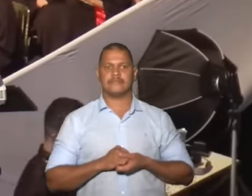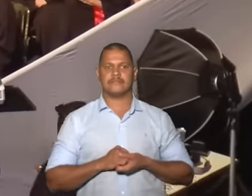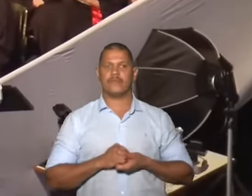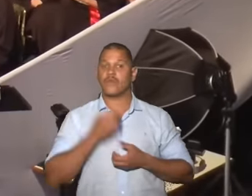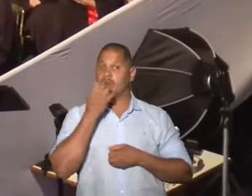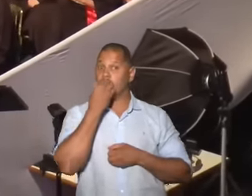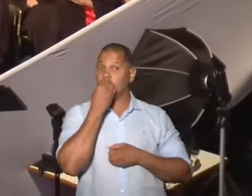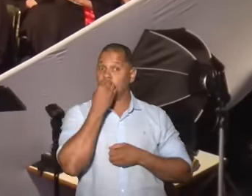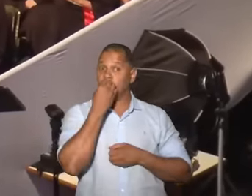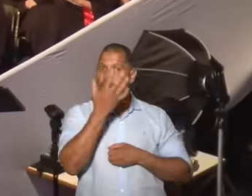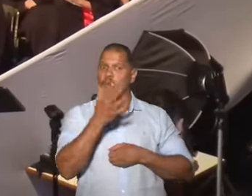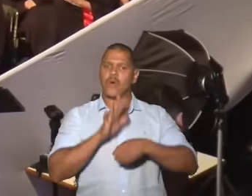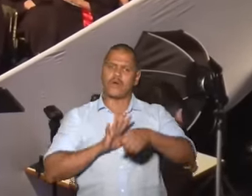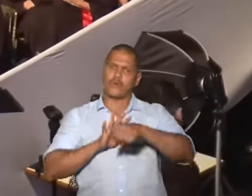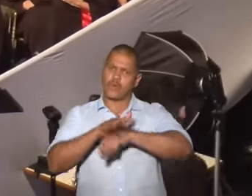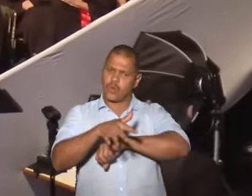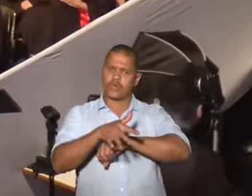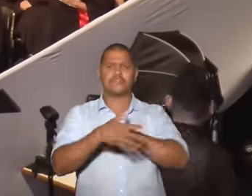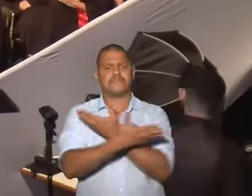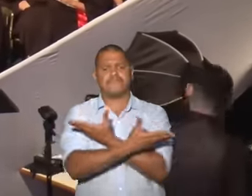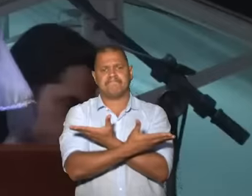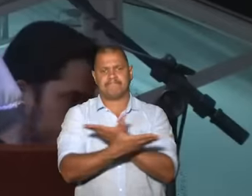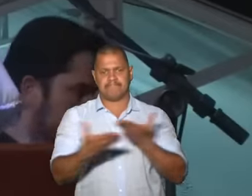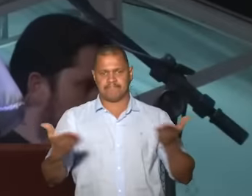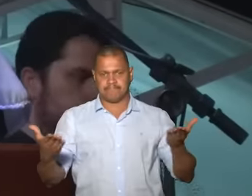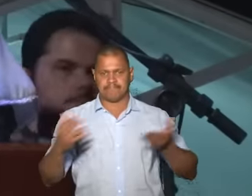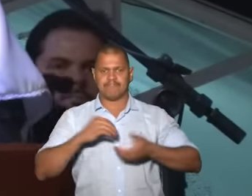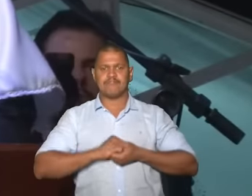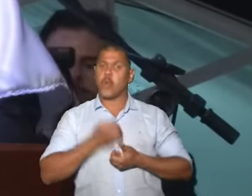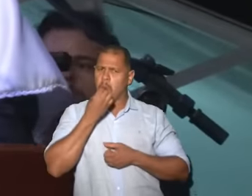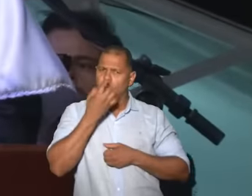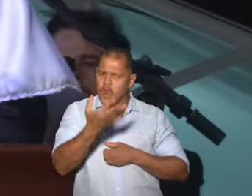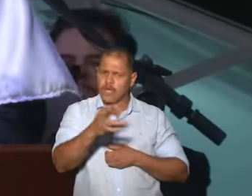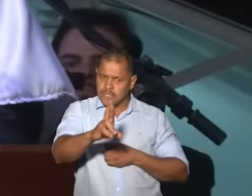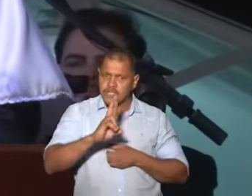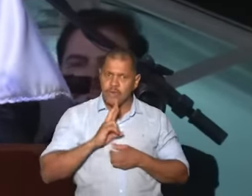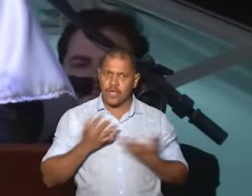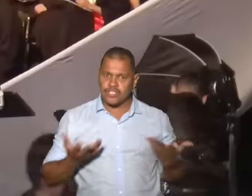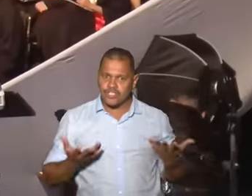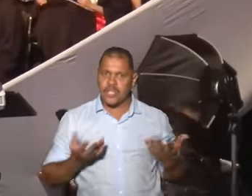Boa noite a todas e todos. Boa noite, pessoal.